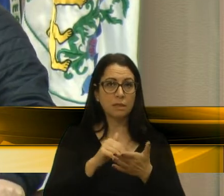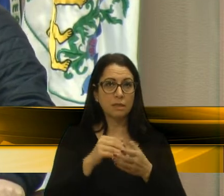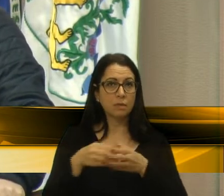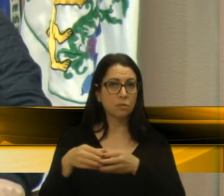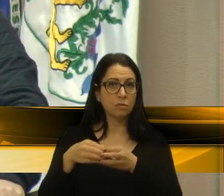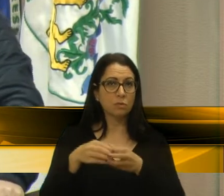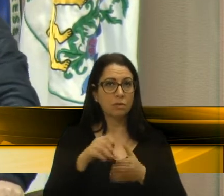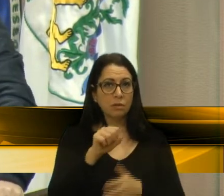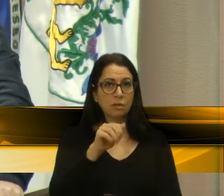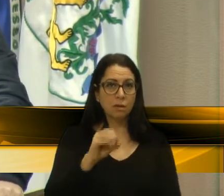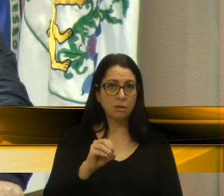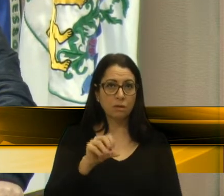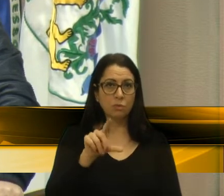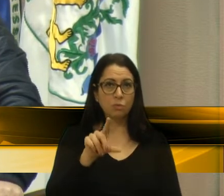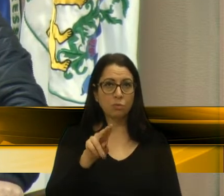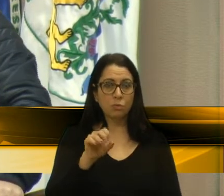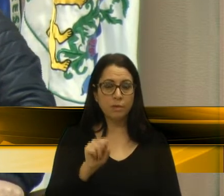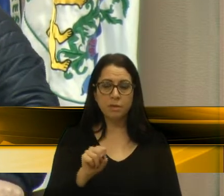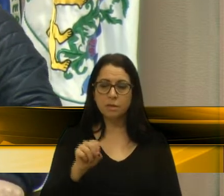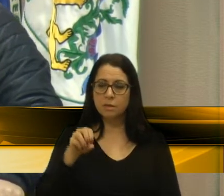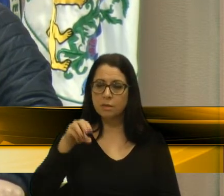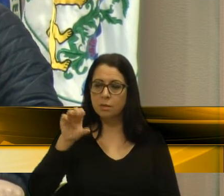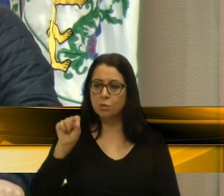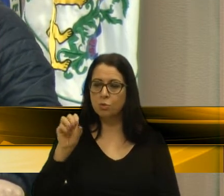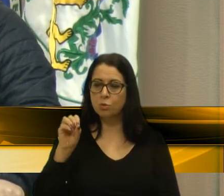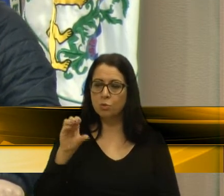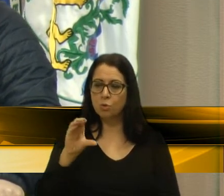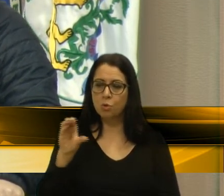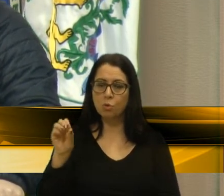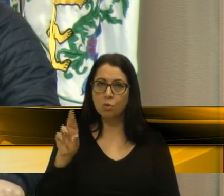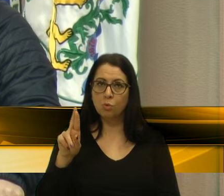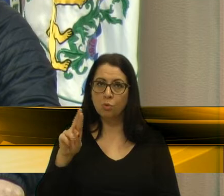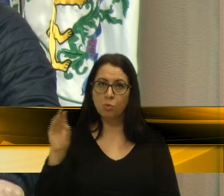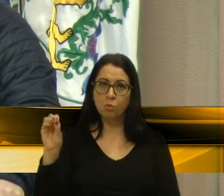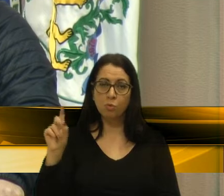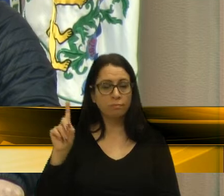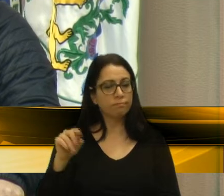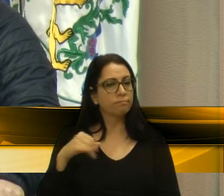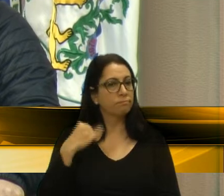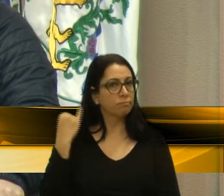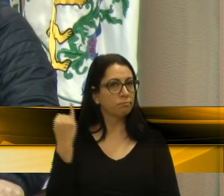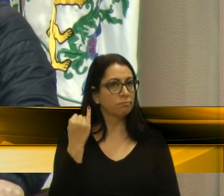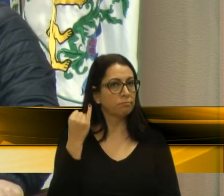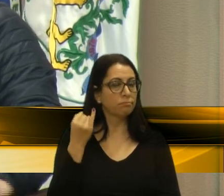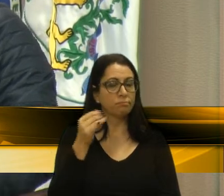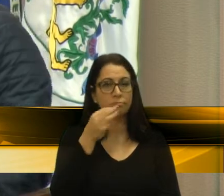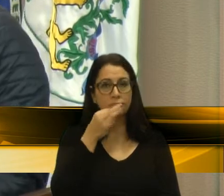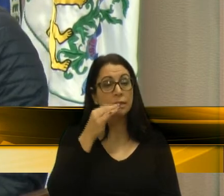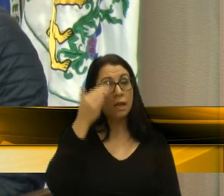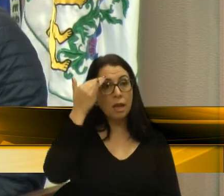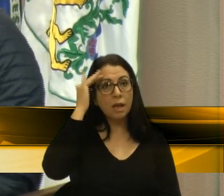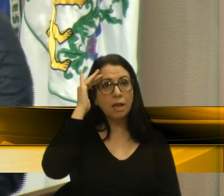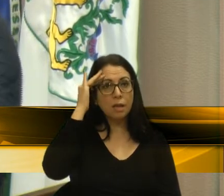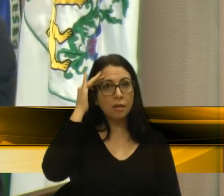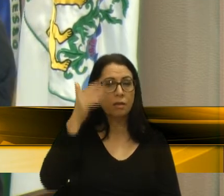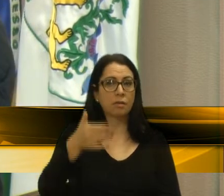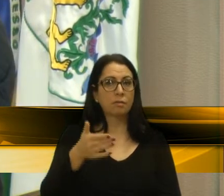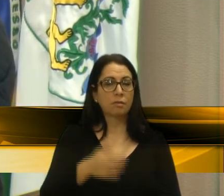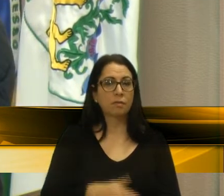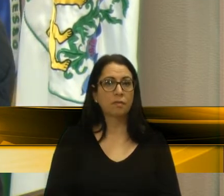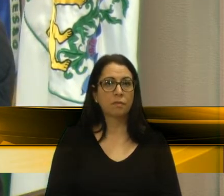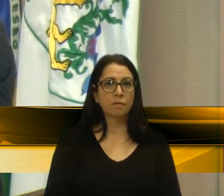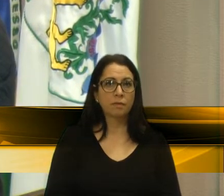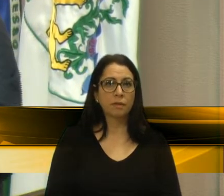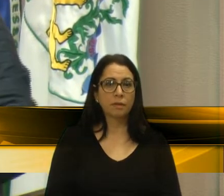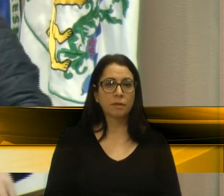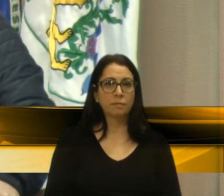São Luís do Maranhão, a Socorro, ela foi extremamente importante para Caxias do Sul entender aquilo